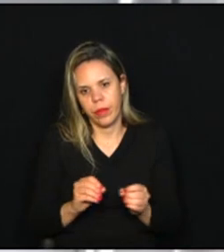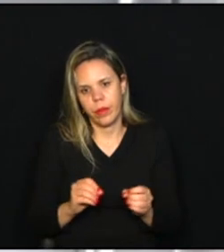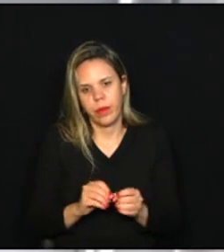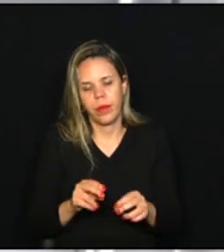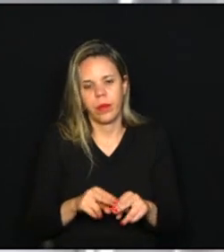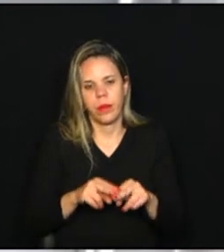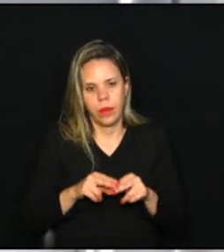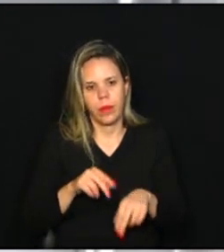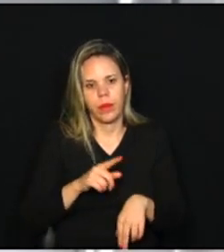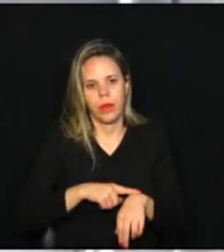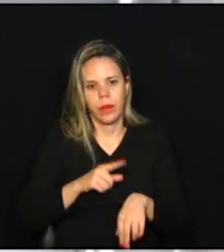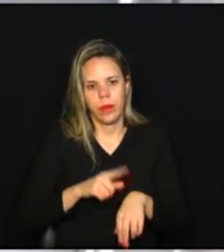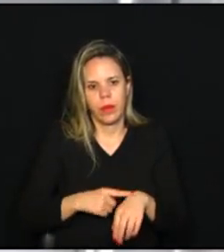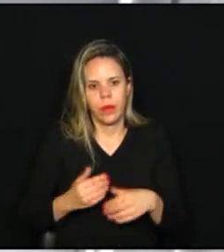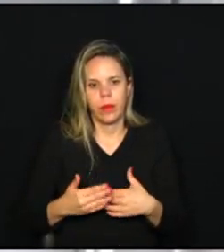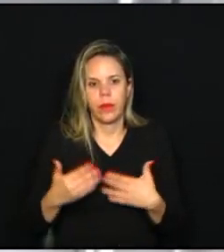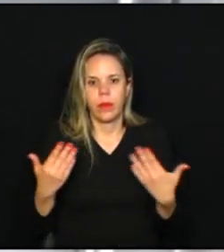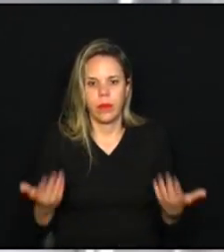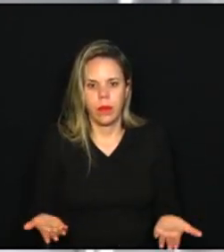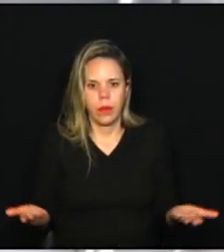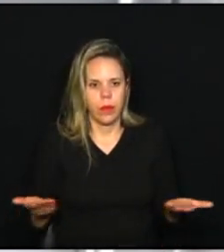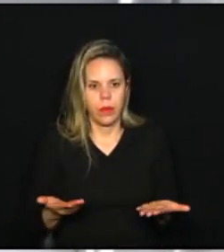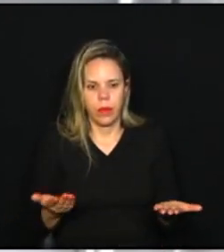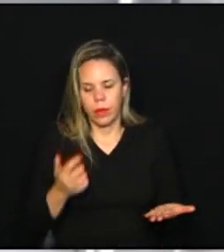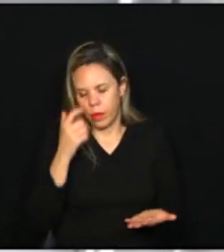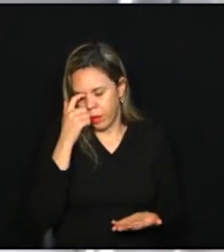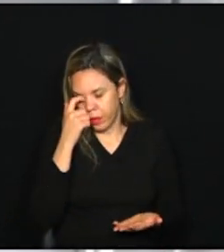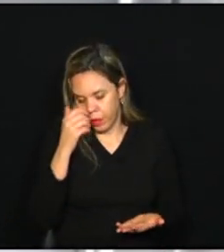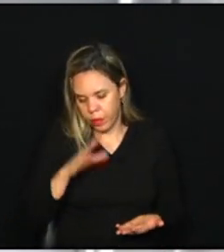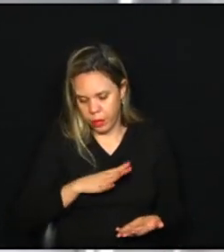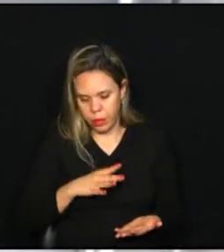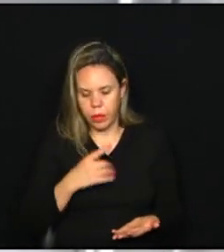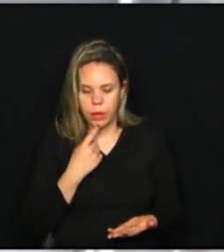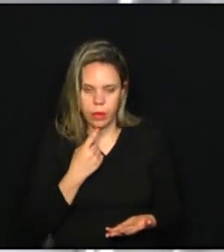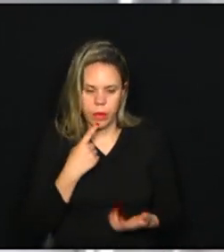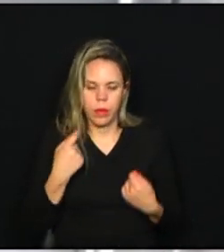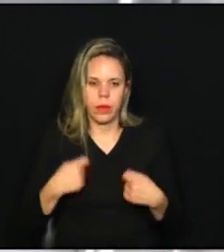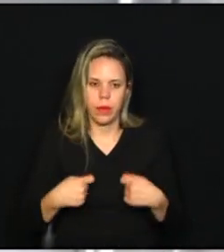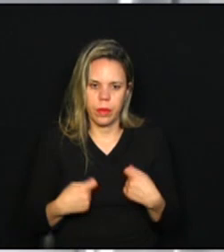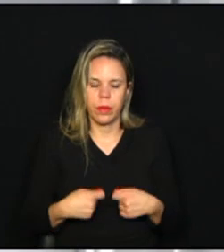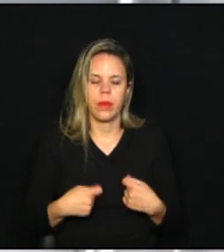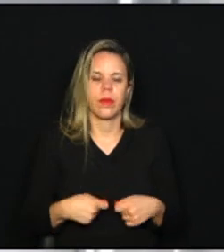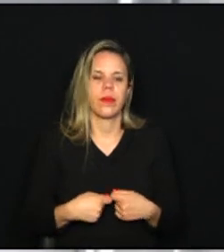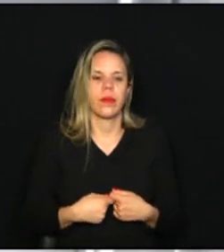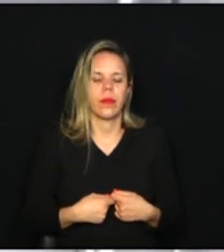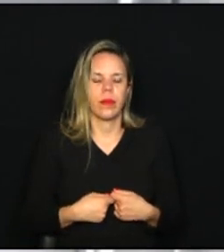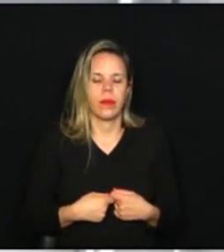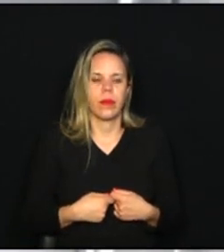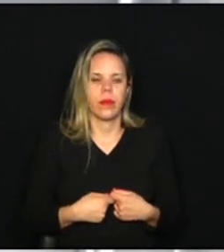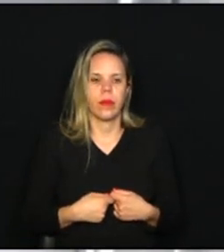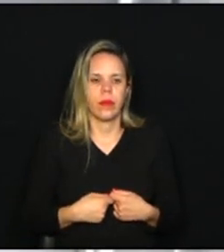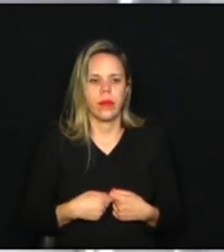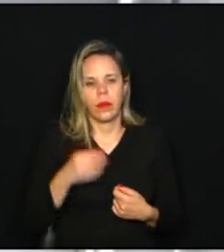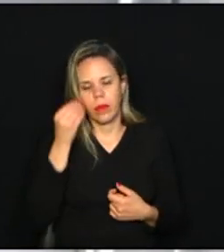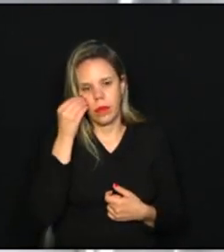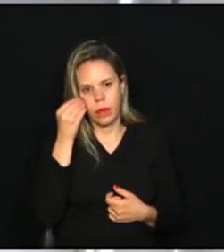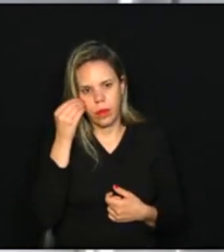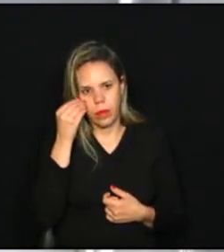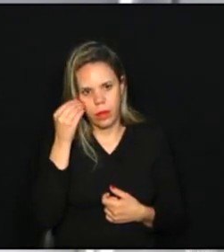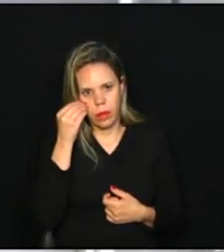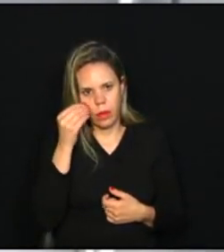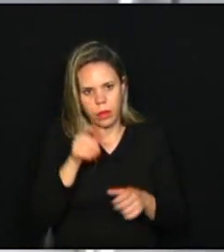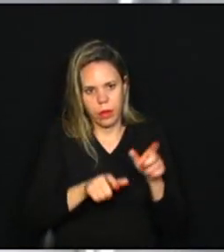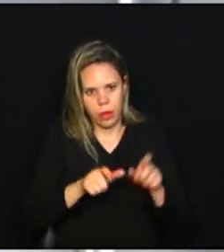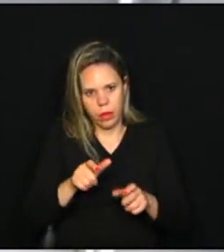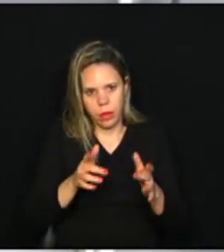mais tempo, mas hoje o município precisa gastar energia em testagem para contactantes,